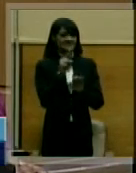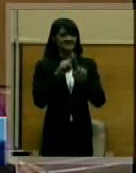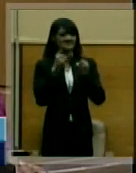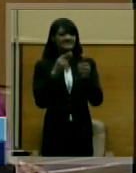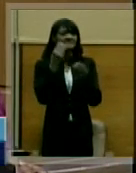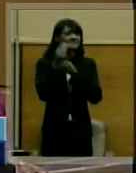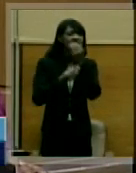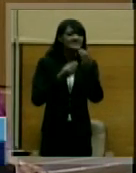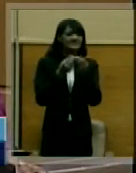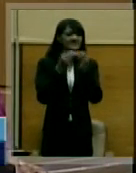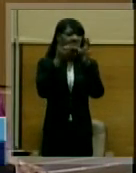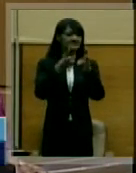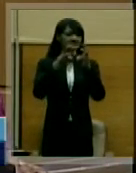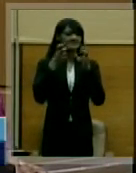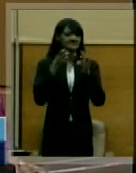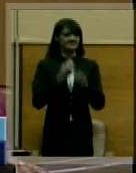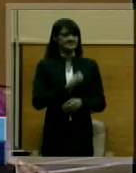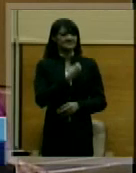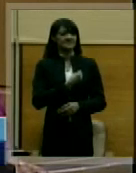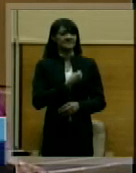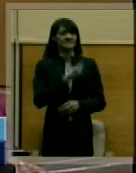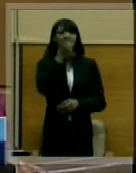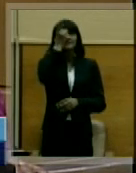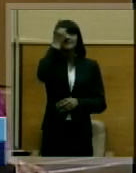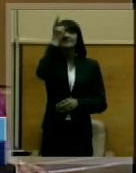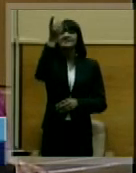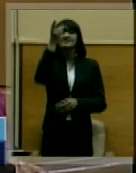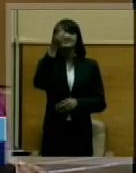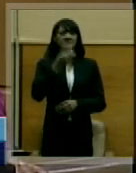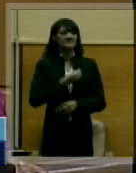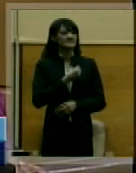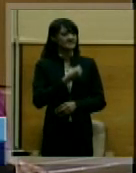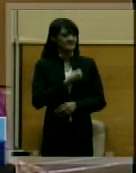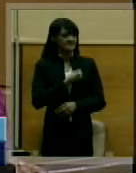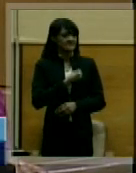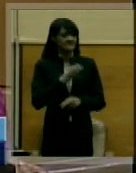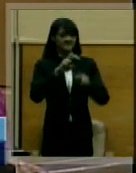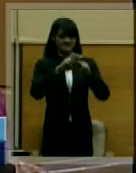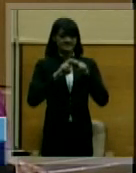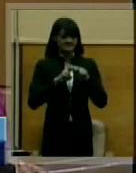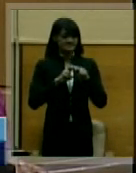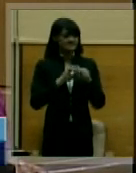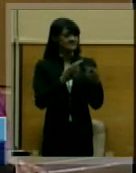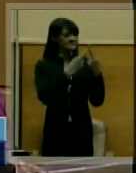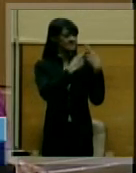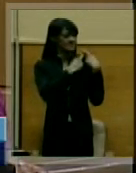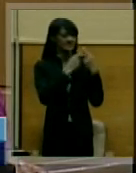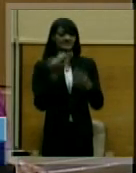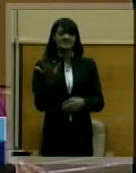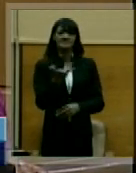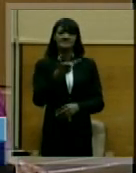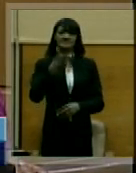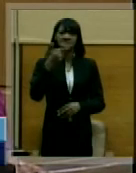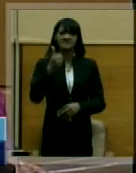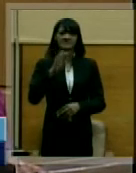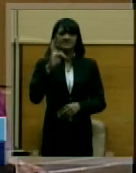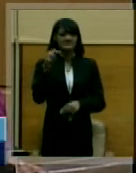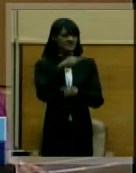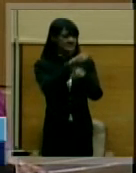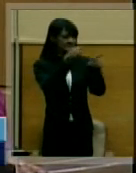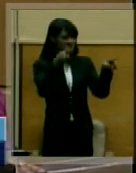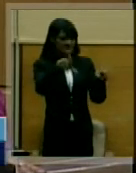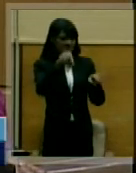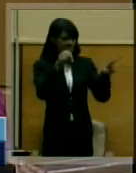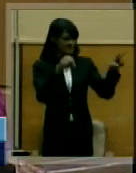é como usufruímos o dom de viver. E é essa lição, a forma que todos vocês escolheram